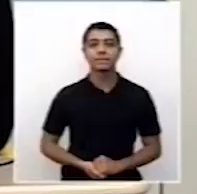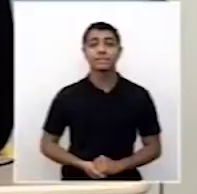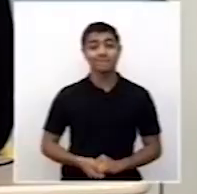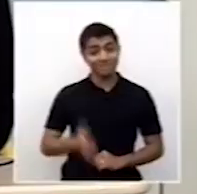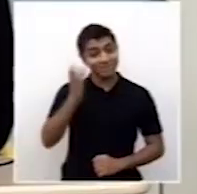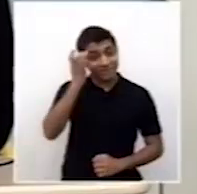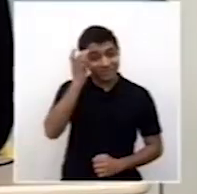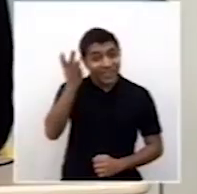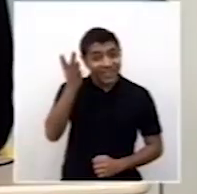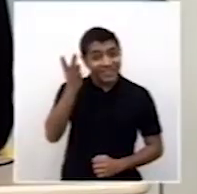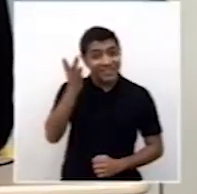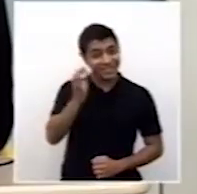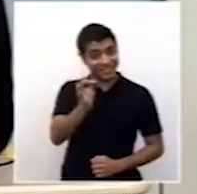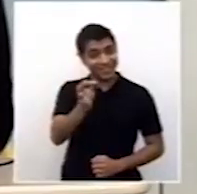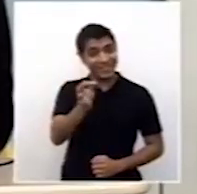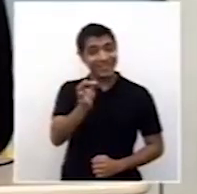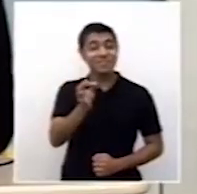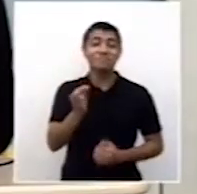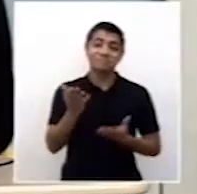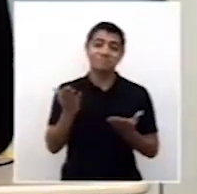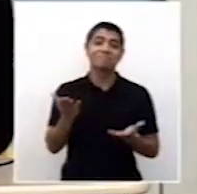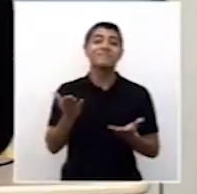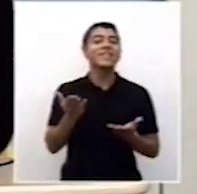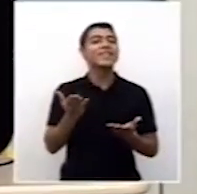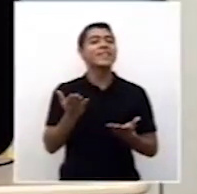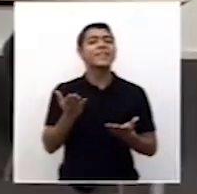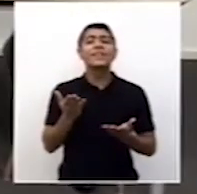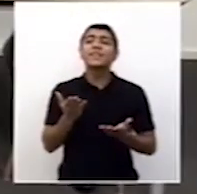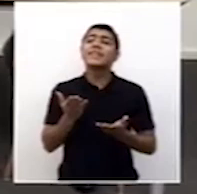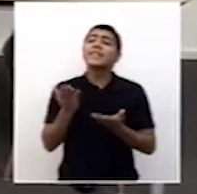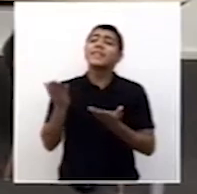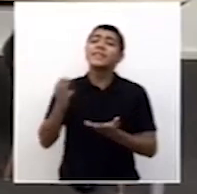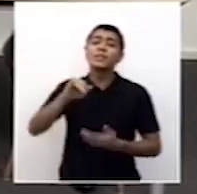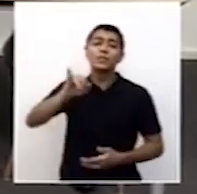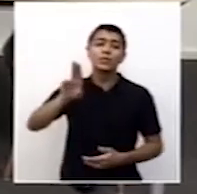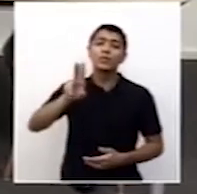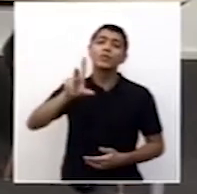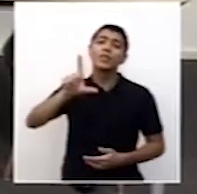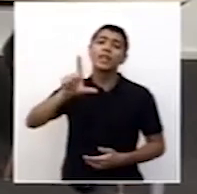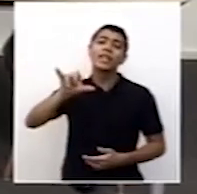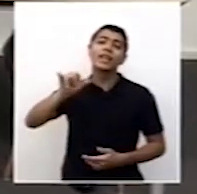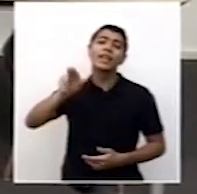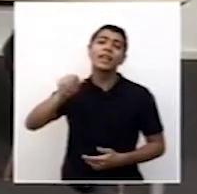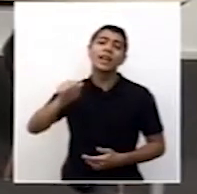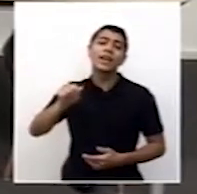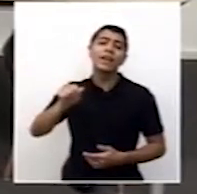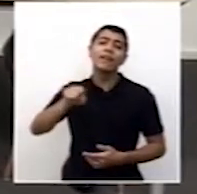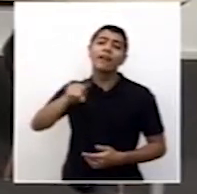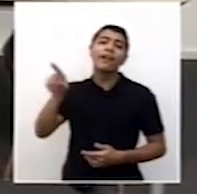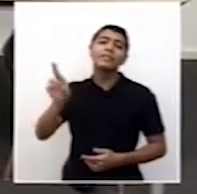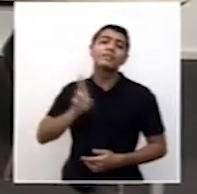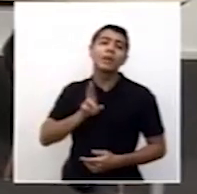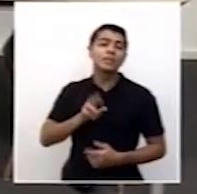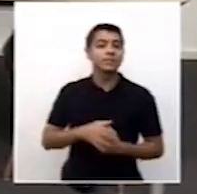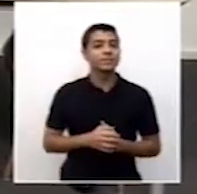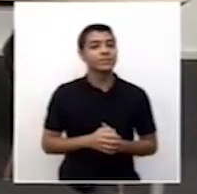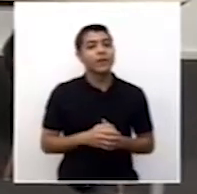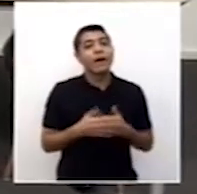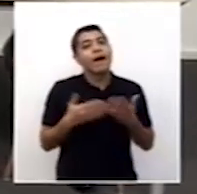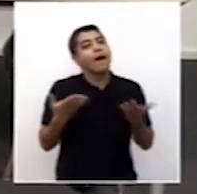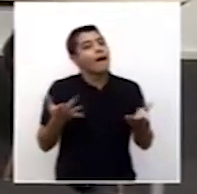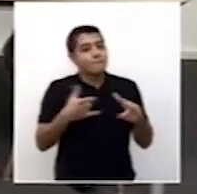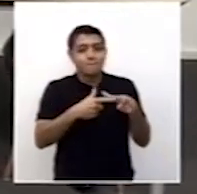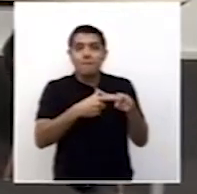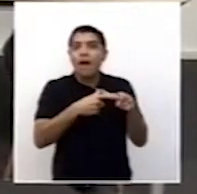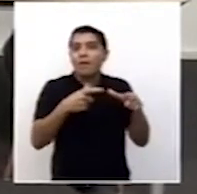Fácil, né, a tarefa de hoje? Juliana, o que eles falaram? A maioria aqui falou, muitos falaram, não dá nem para